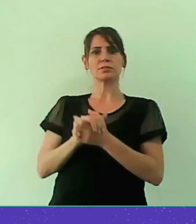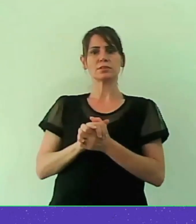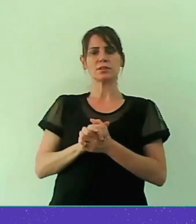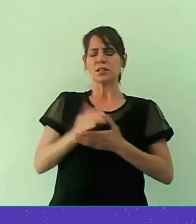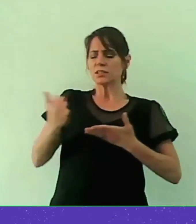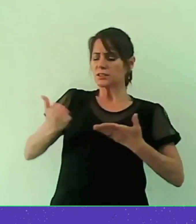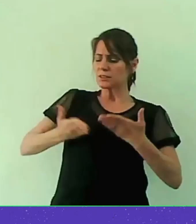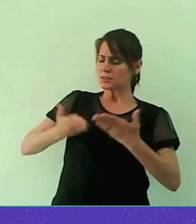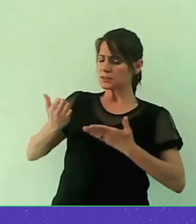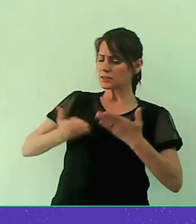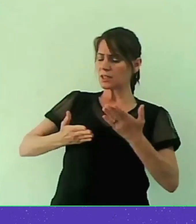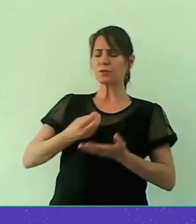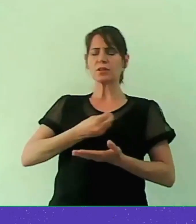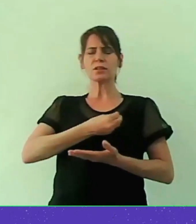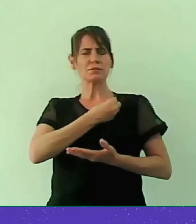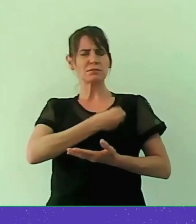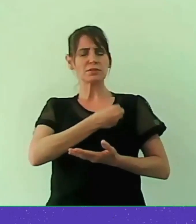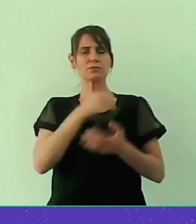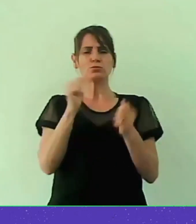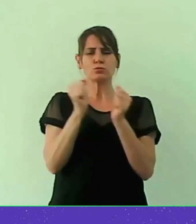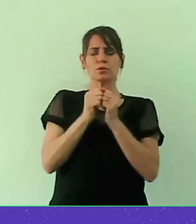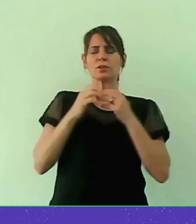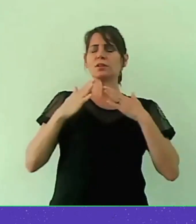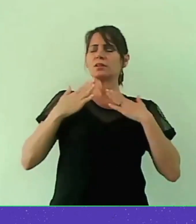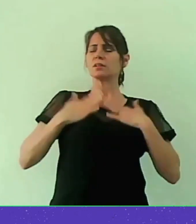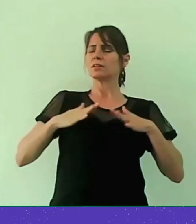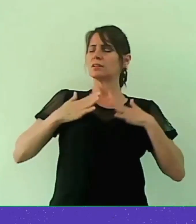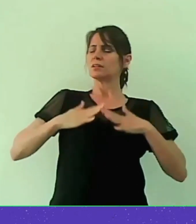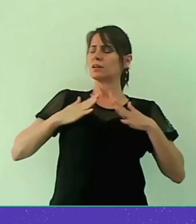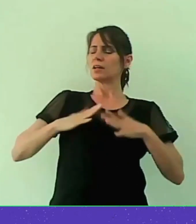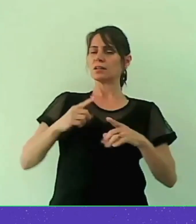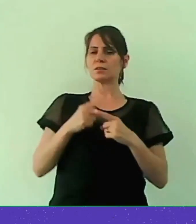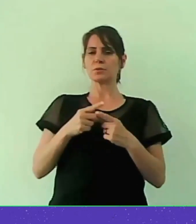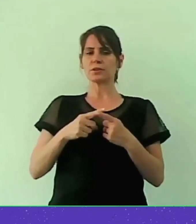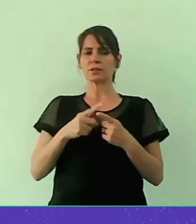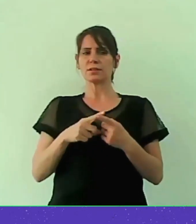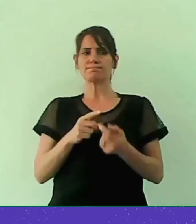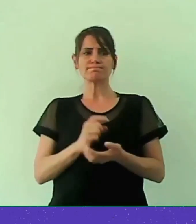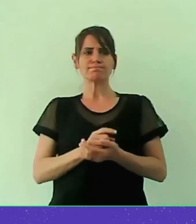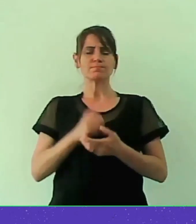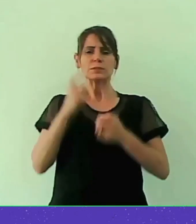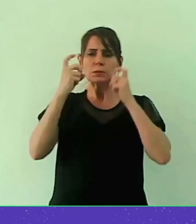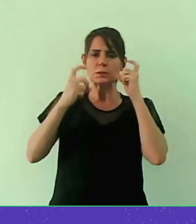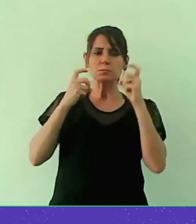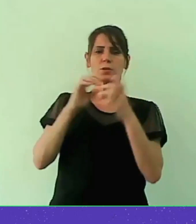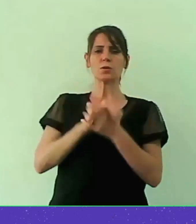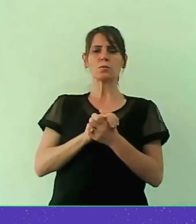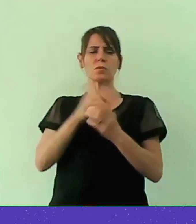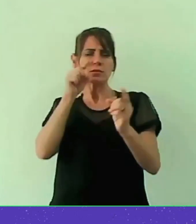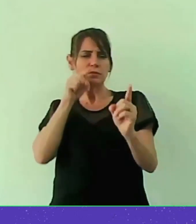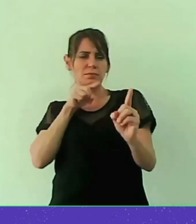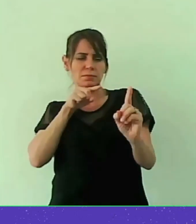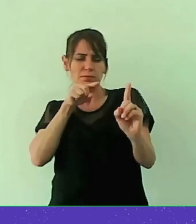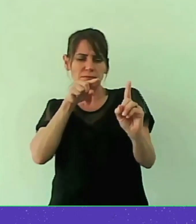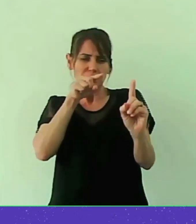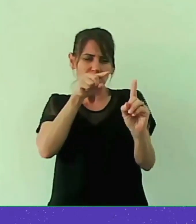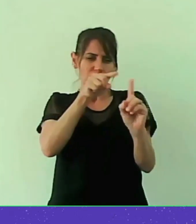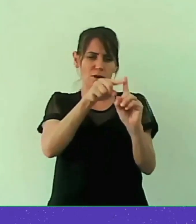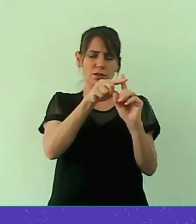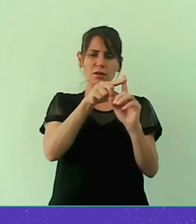no descanso porque se policiam para se manterem focados,